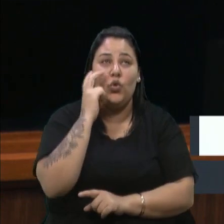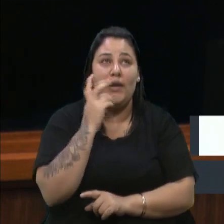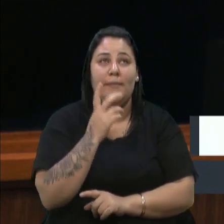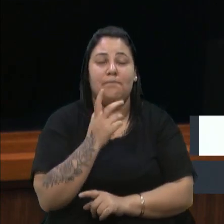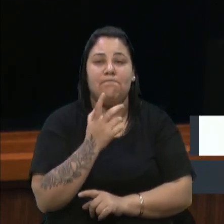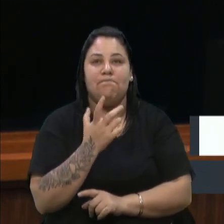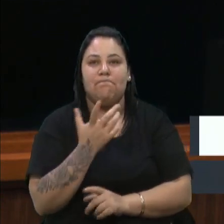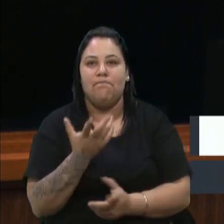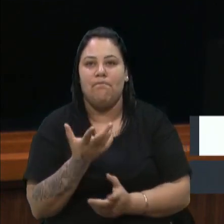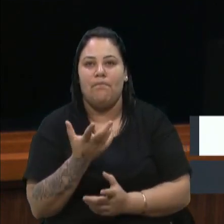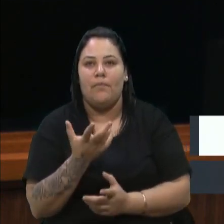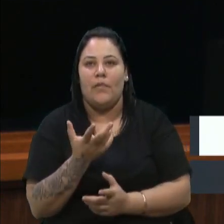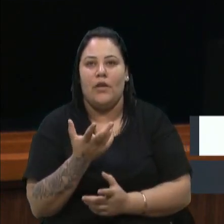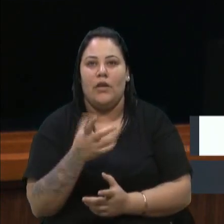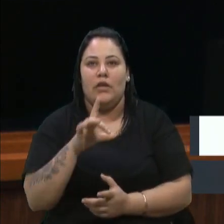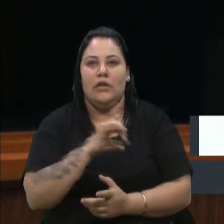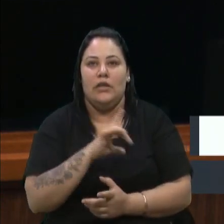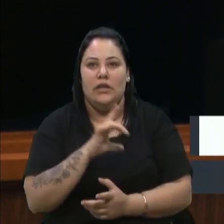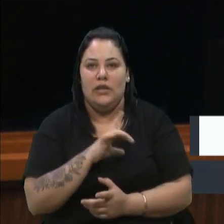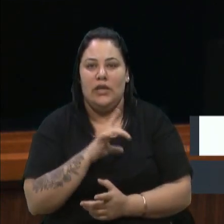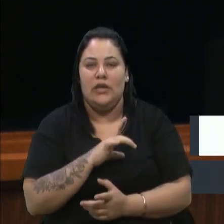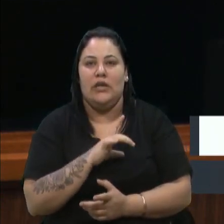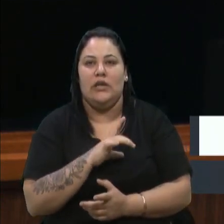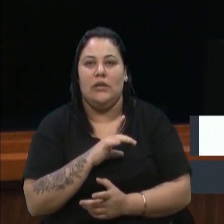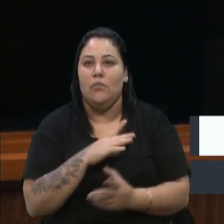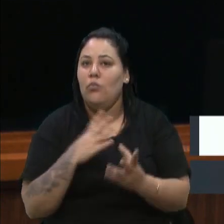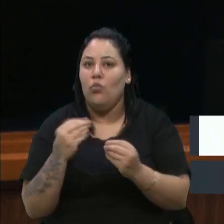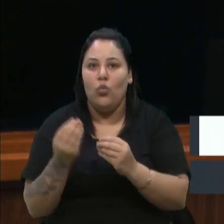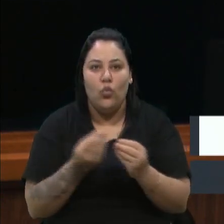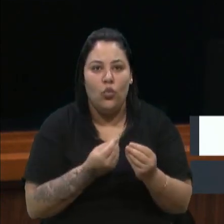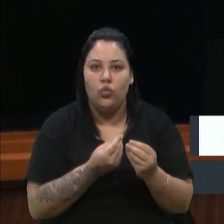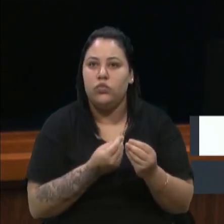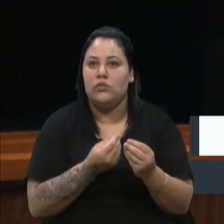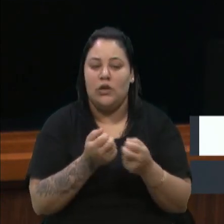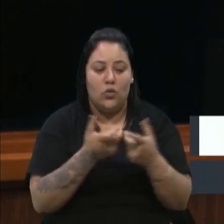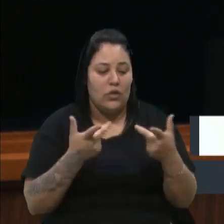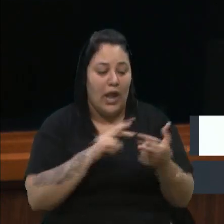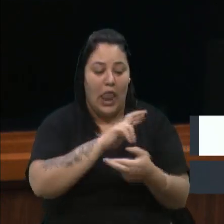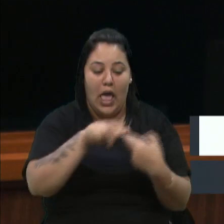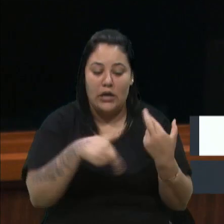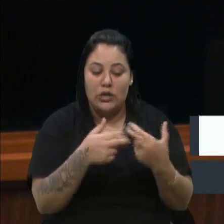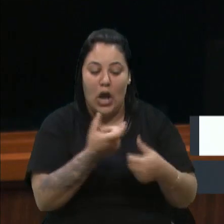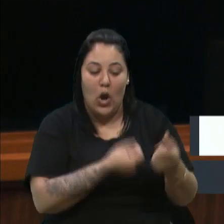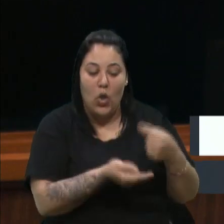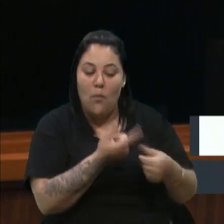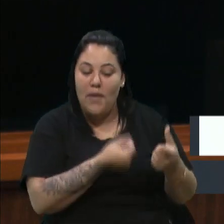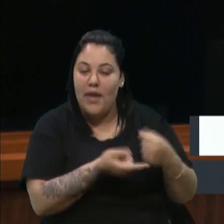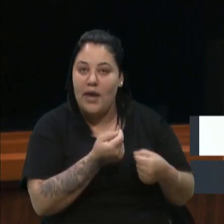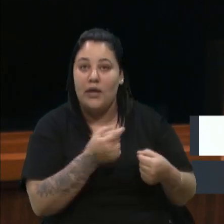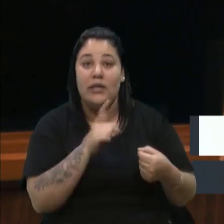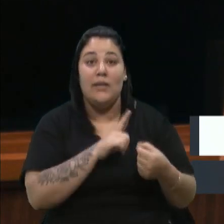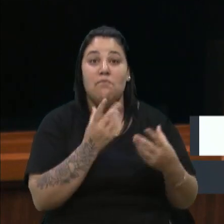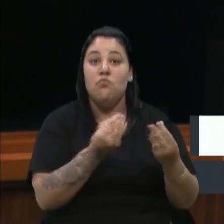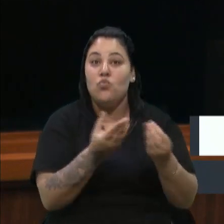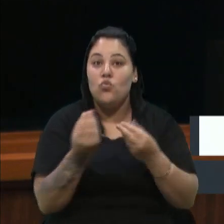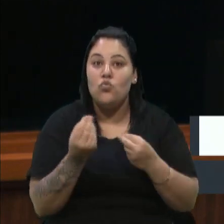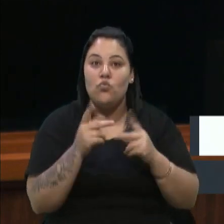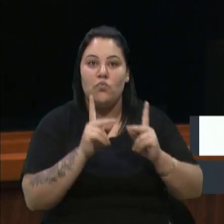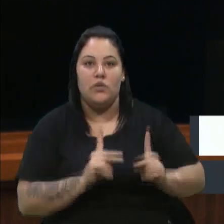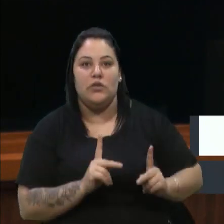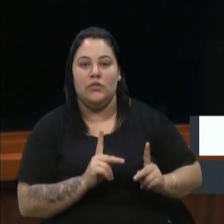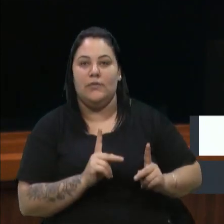leva consigo uma rede enorme de economia. São muitas pessoas, é um dos maiores,